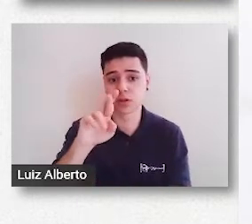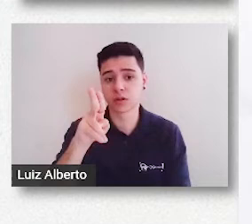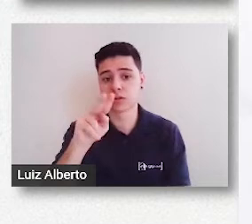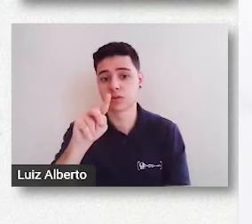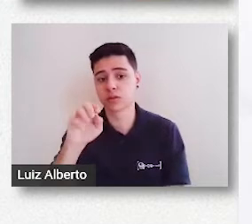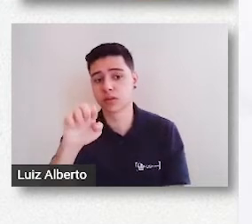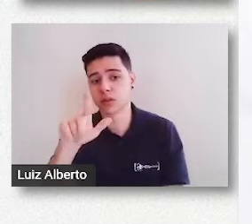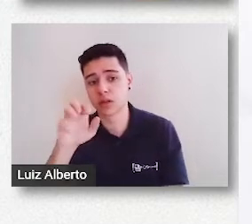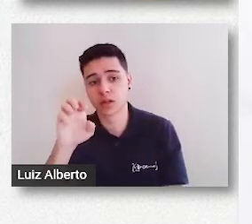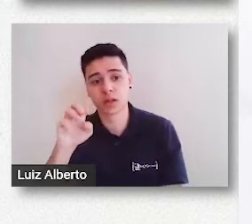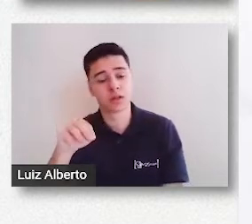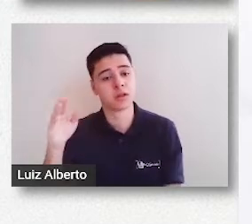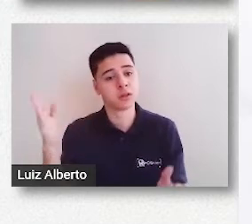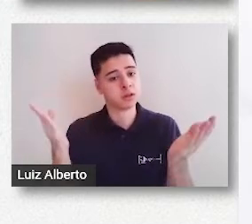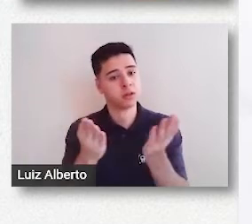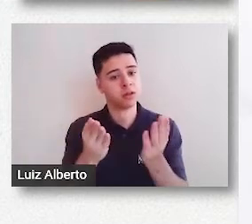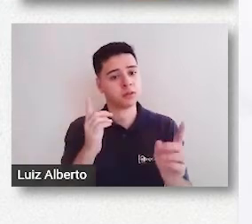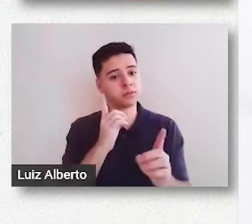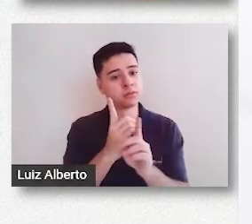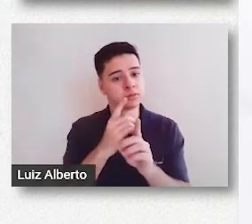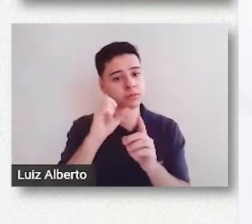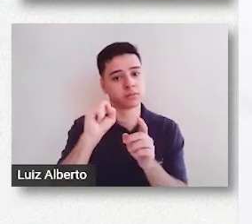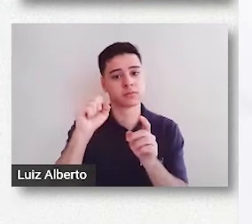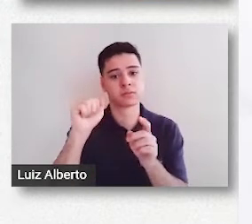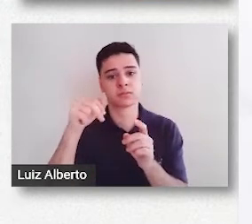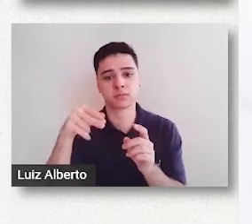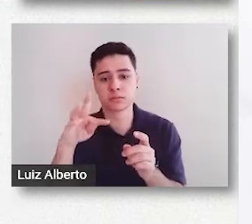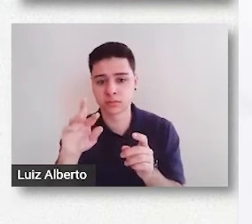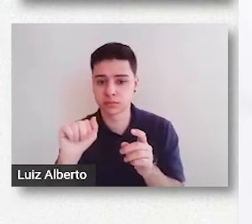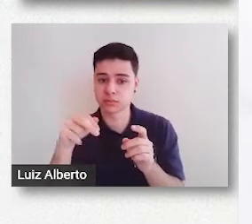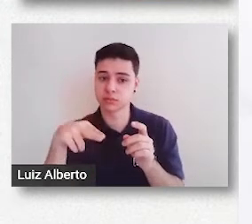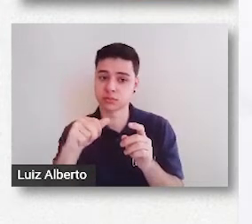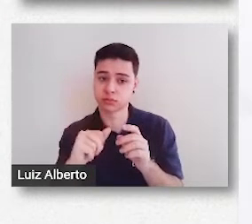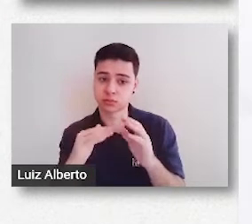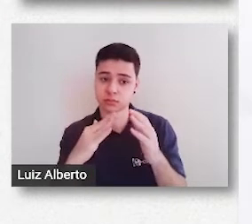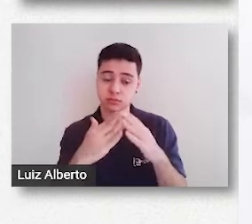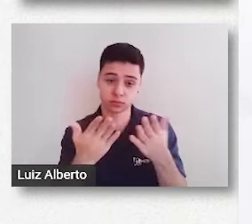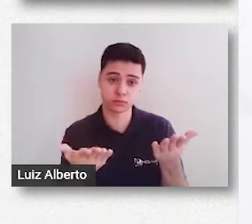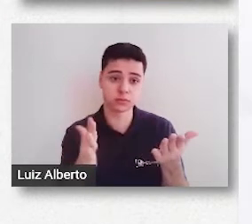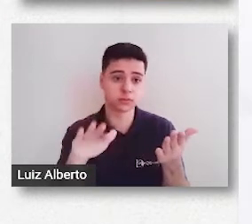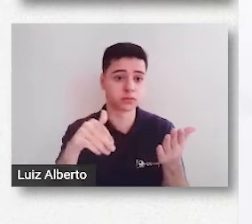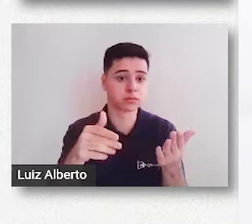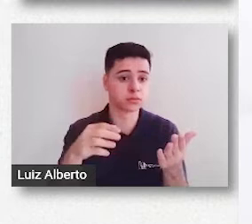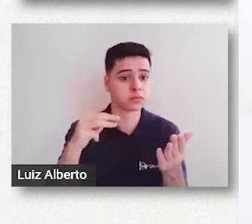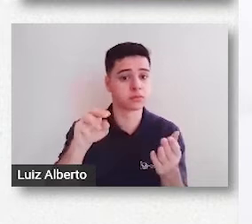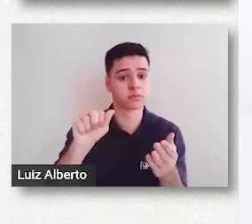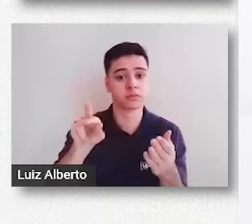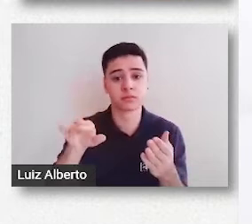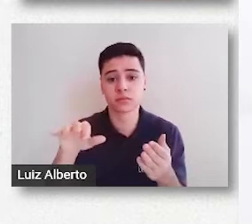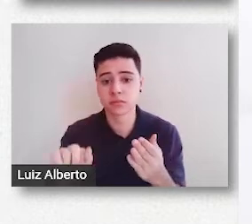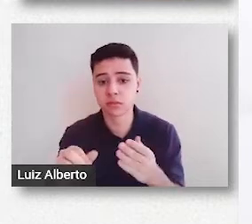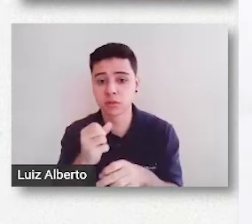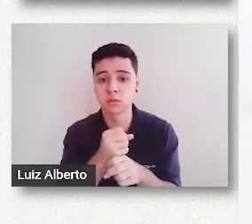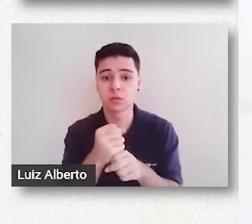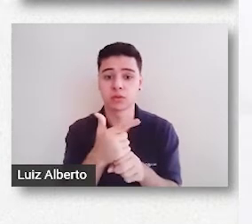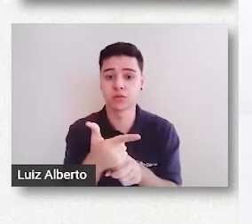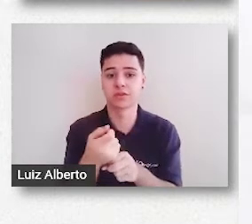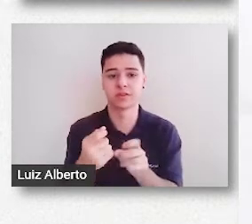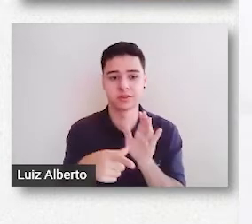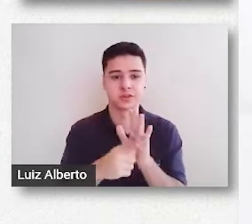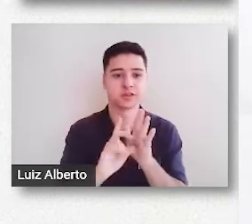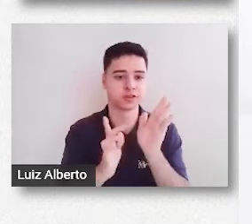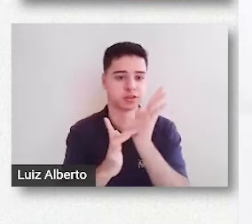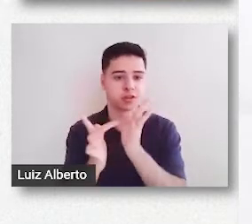hoje, inclusive, encontra-se a Basílica de Santana. Então, e Maria teria nascido aí em cerca do ano 20 a.C.,